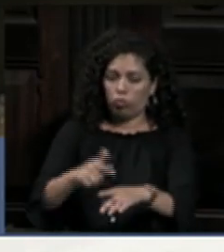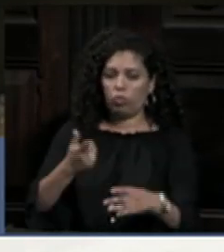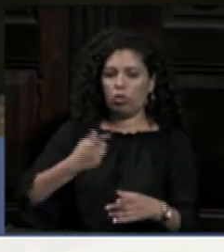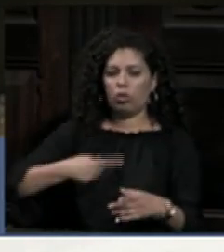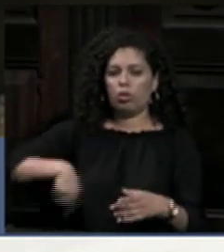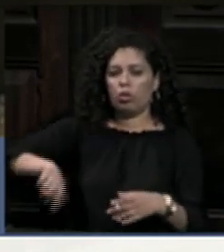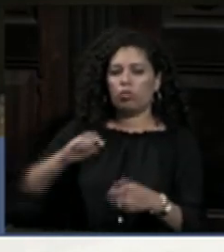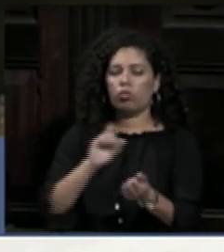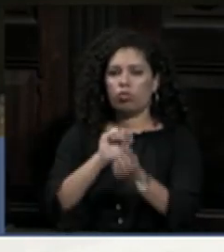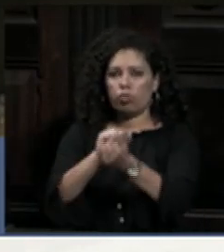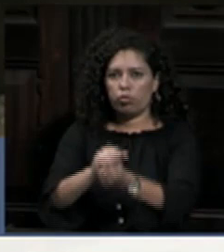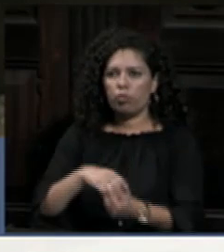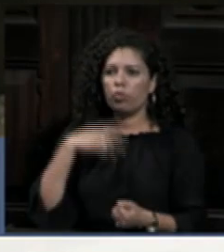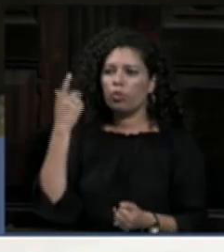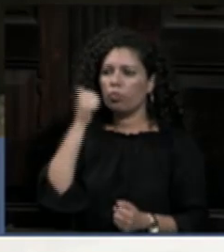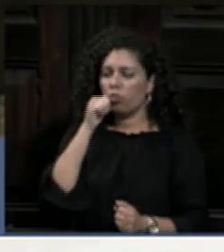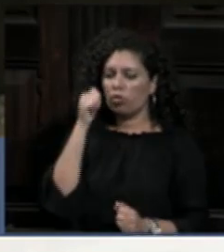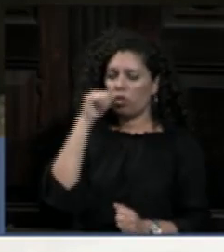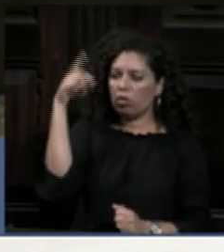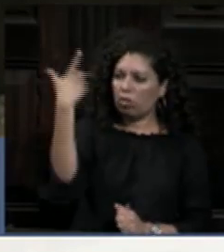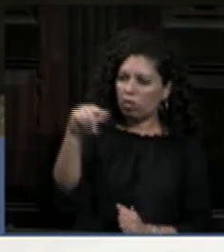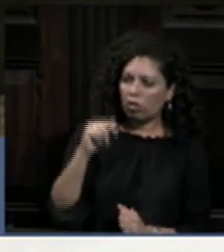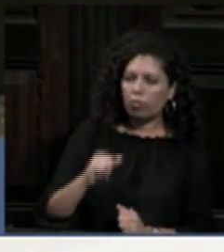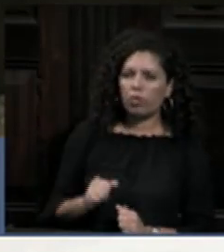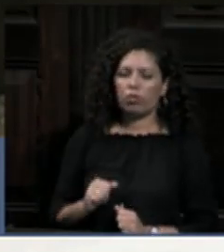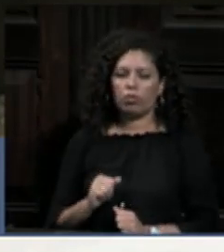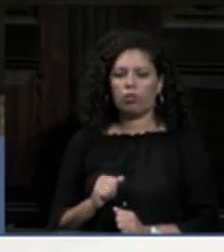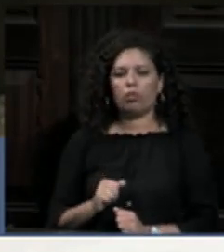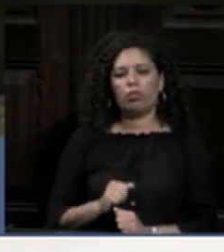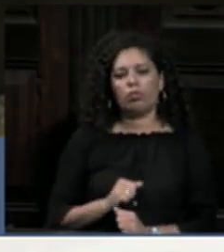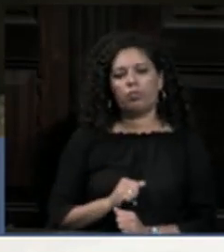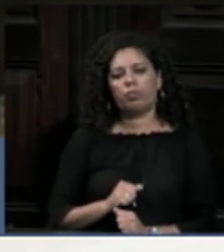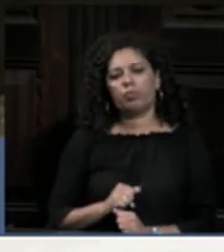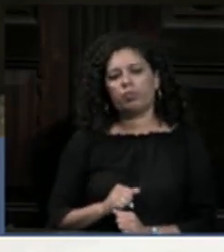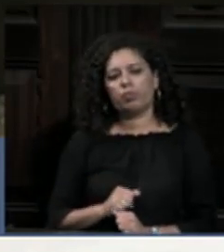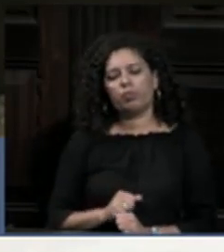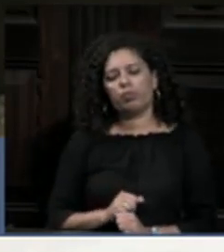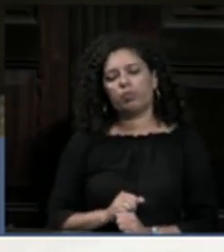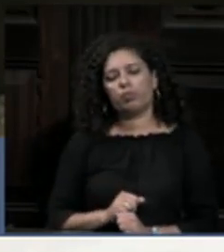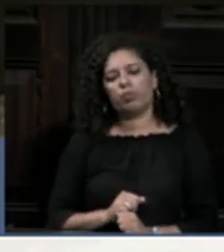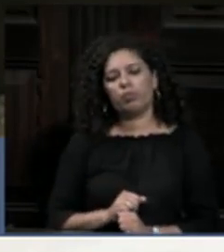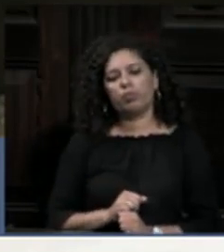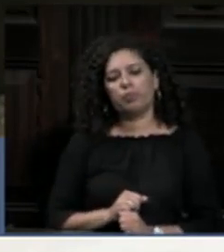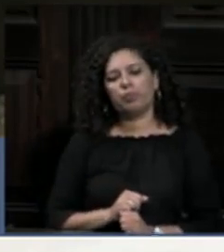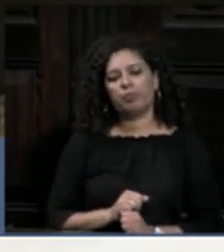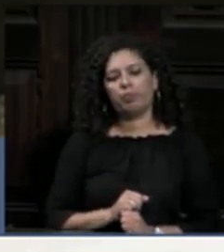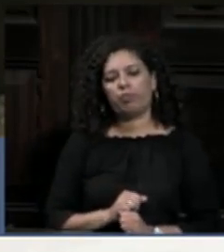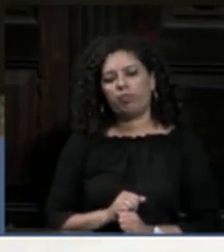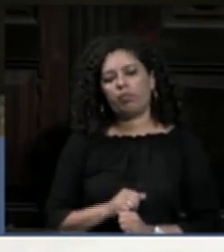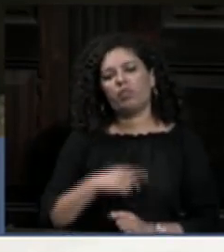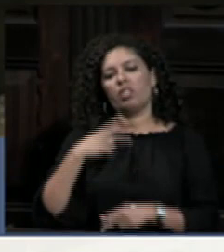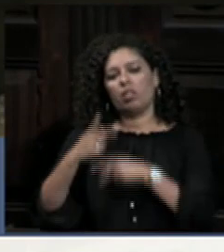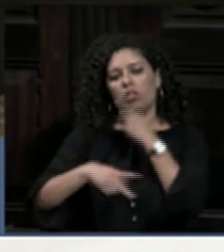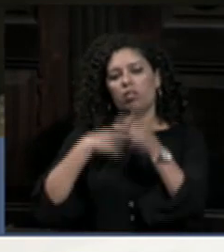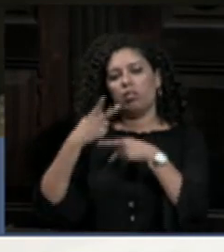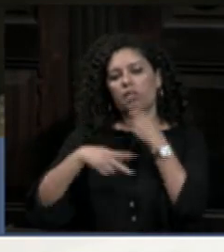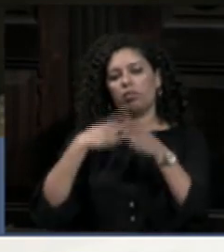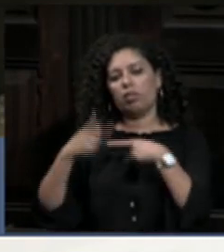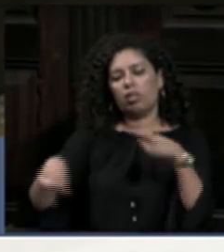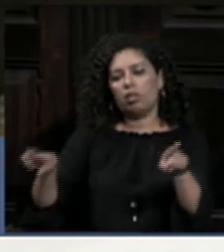valéria o nosso protesto à atitude da da da juíza que